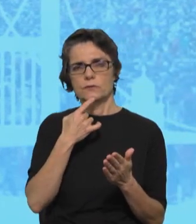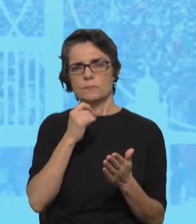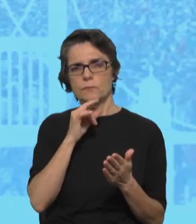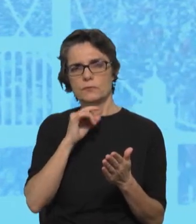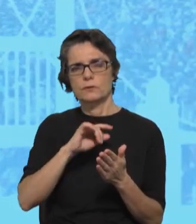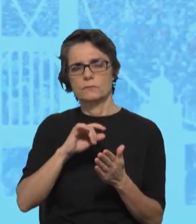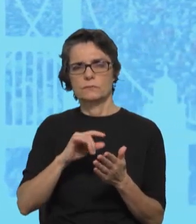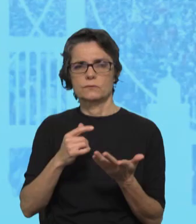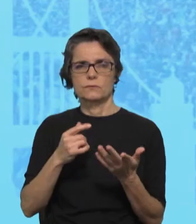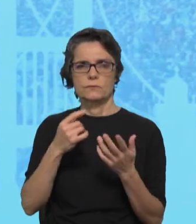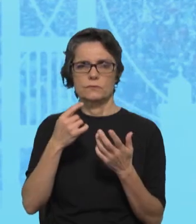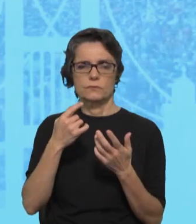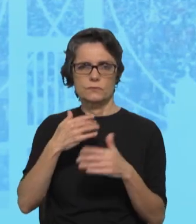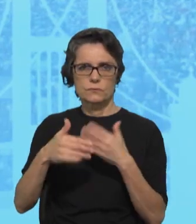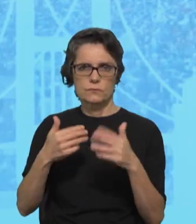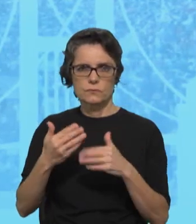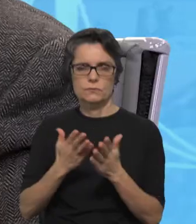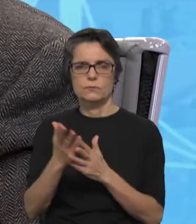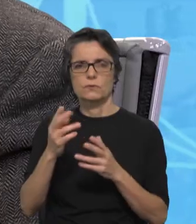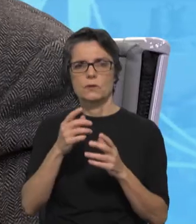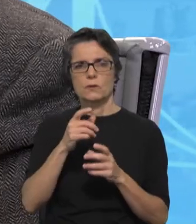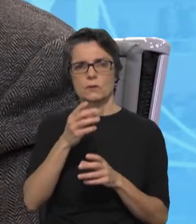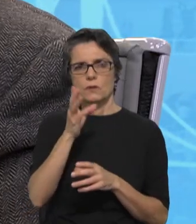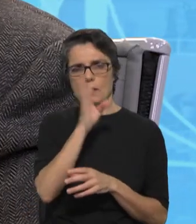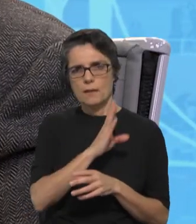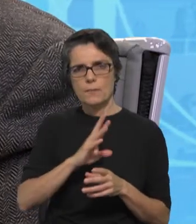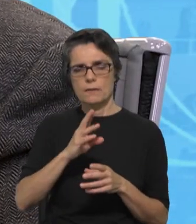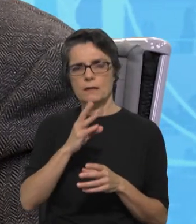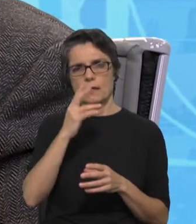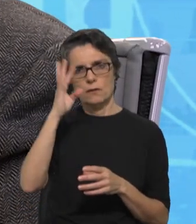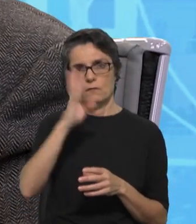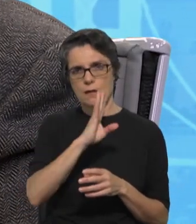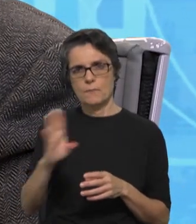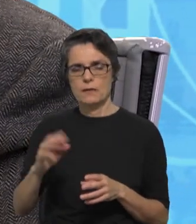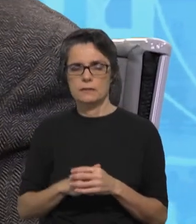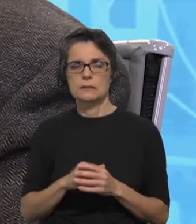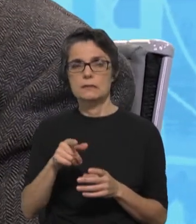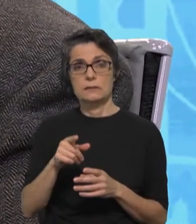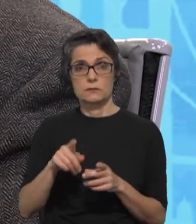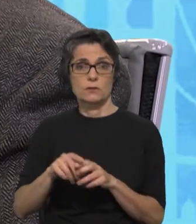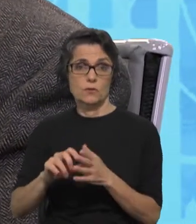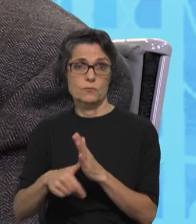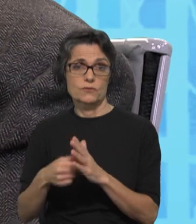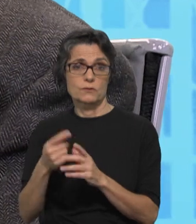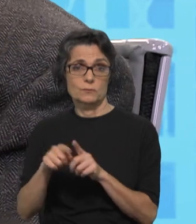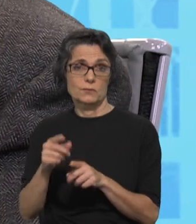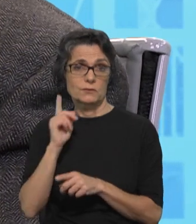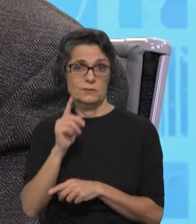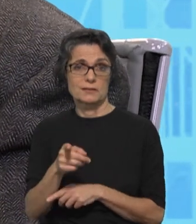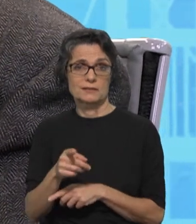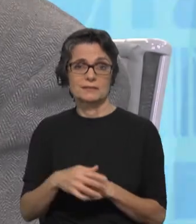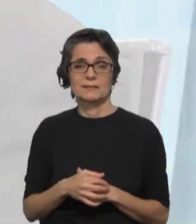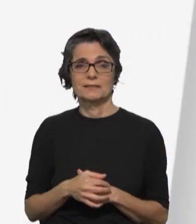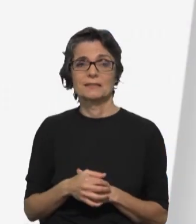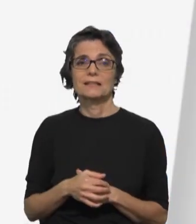projeto político, não é? E é o critério objetivo que, na primeira de São João, quando me